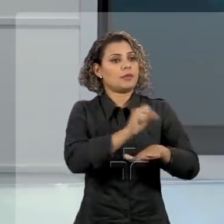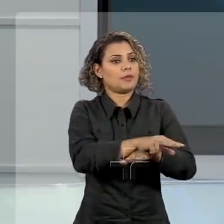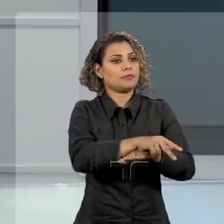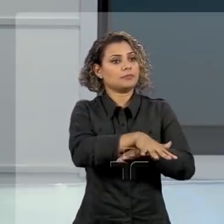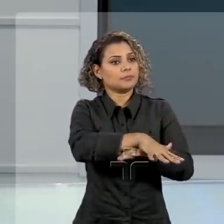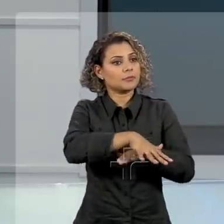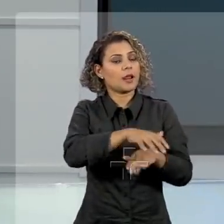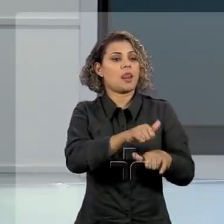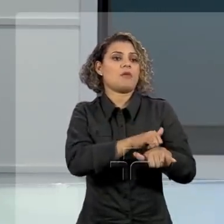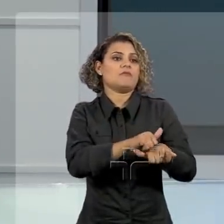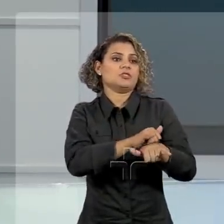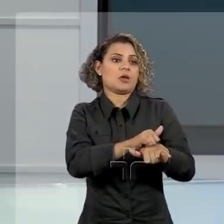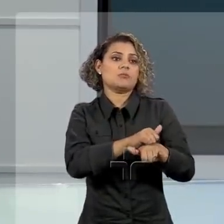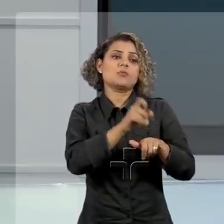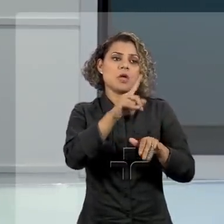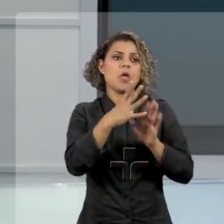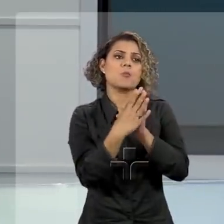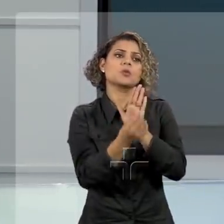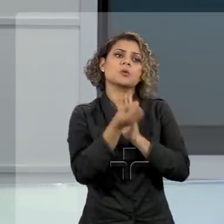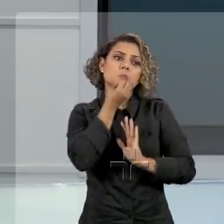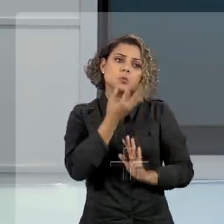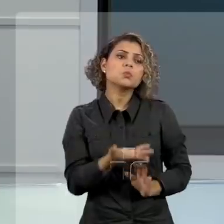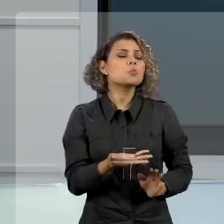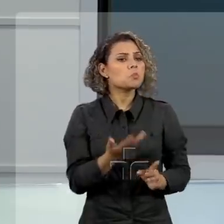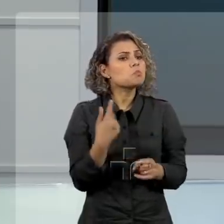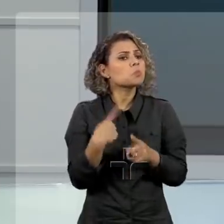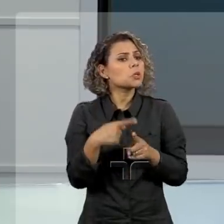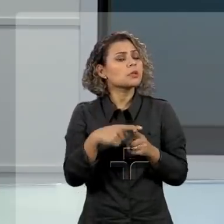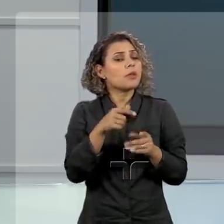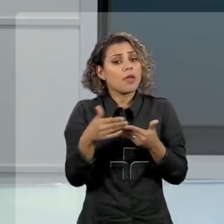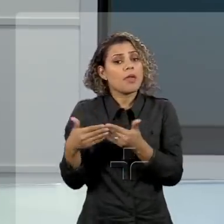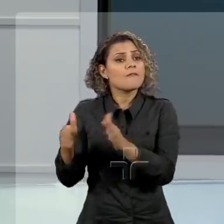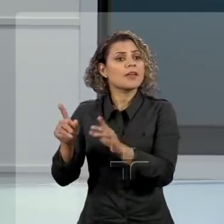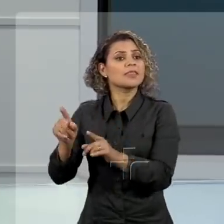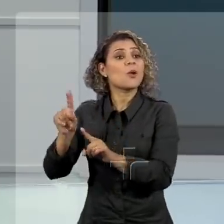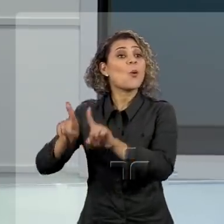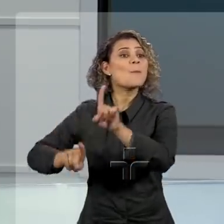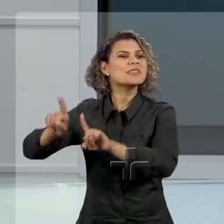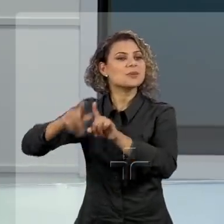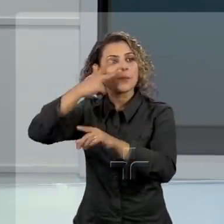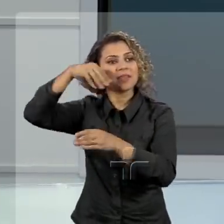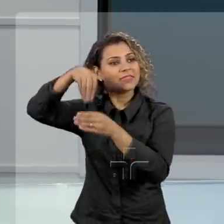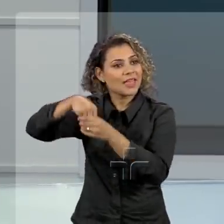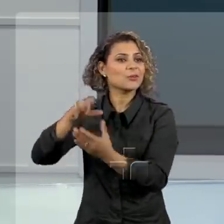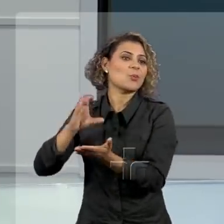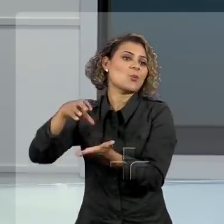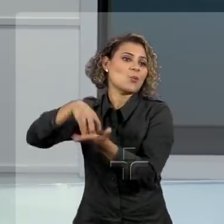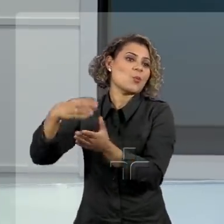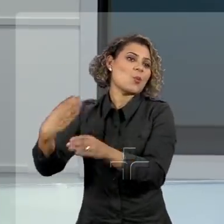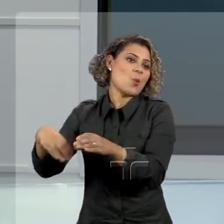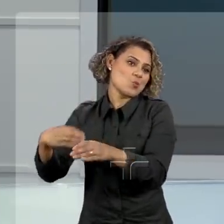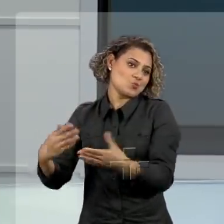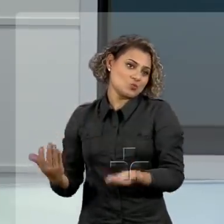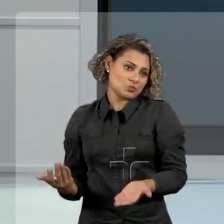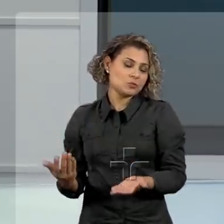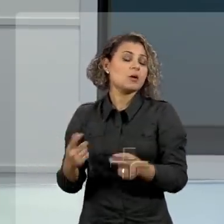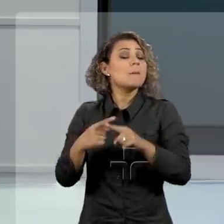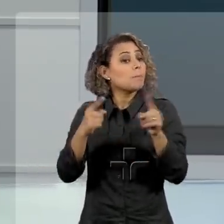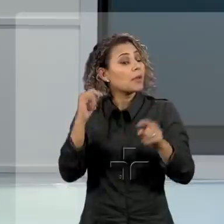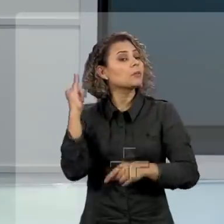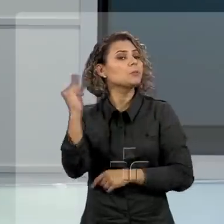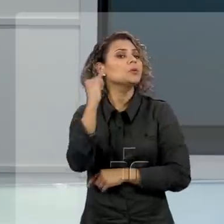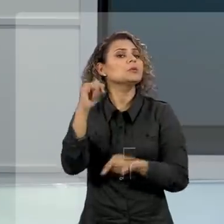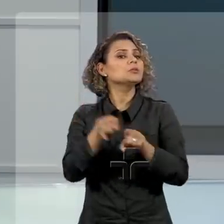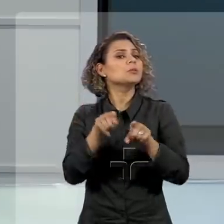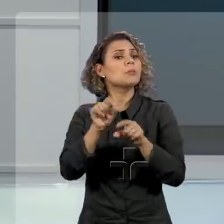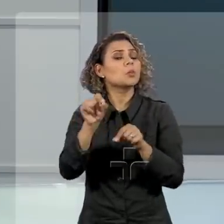exemplo muito bacana que vem de lá, nesse sentido de abrir uma competição interna para ver quem quer assumir. Agora, muito importante é